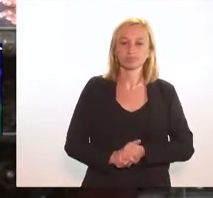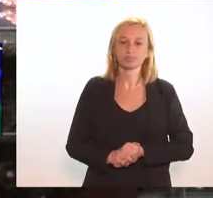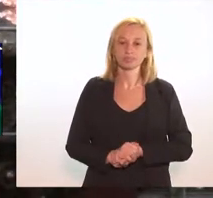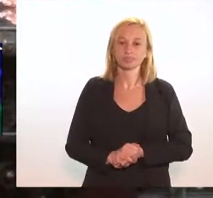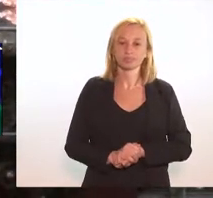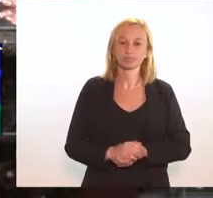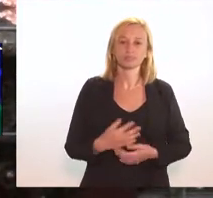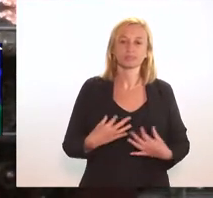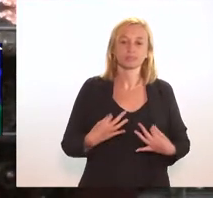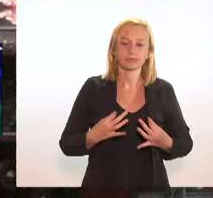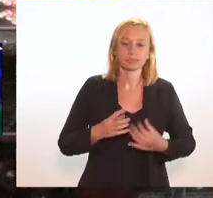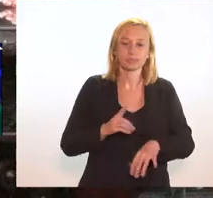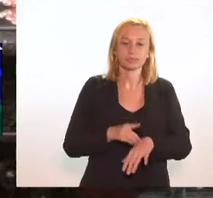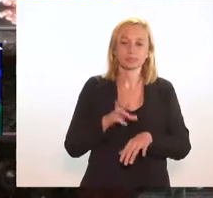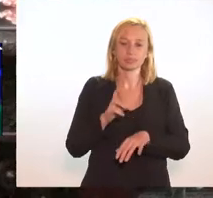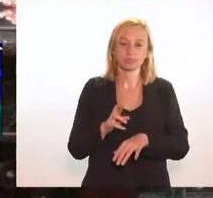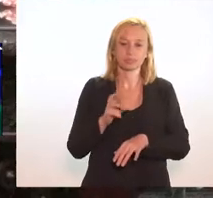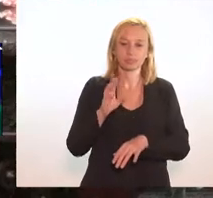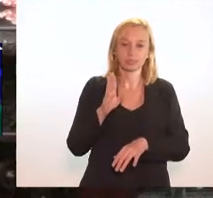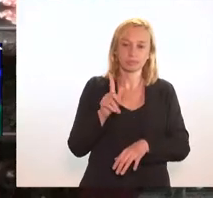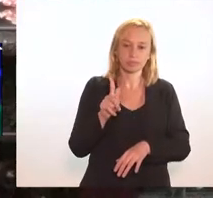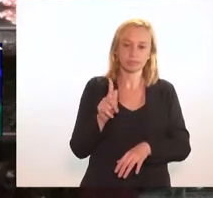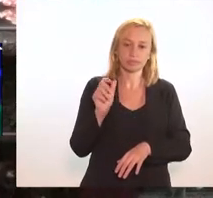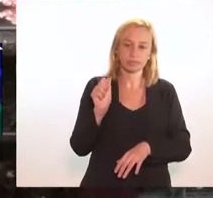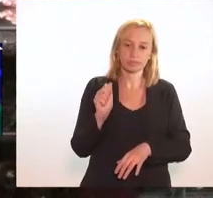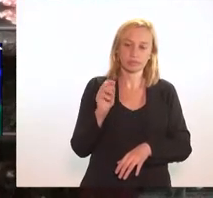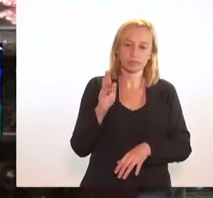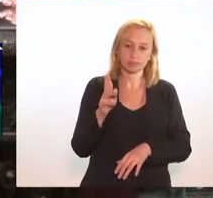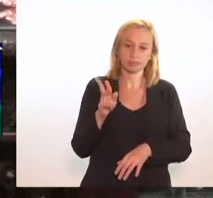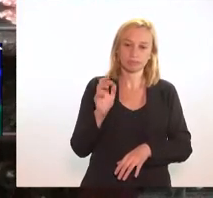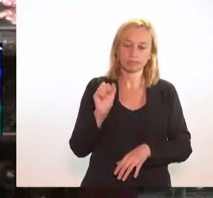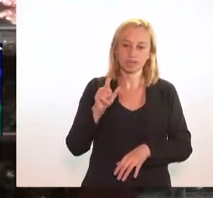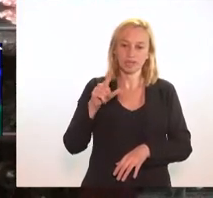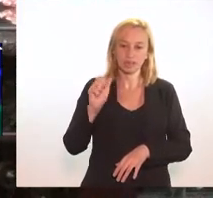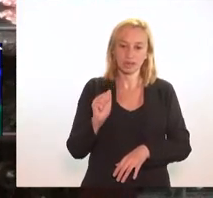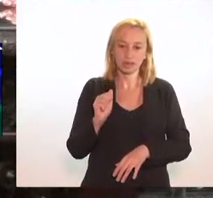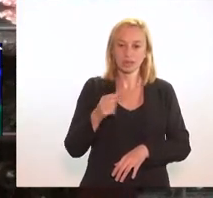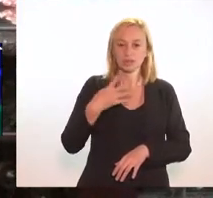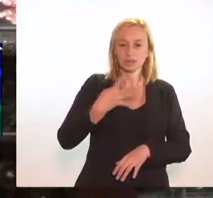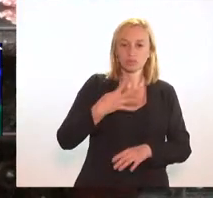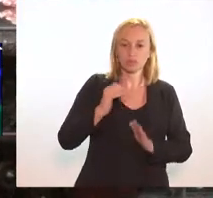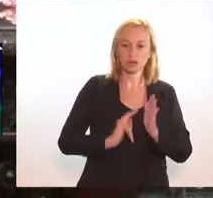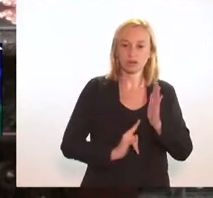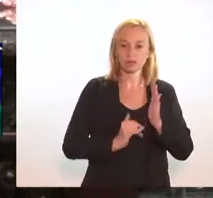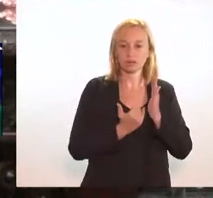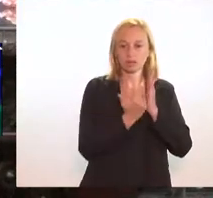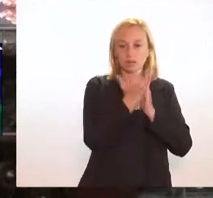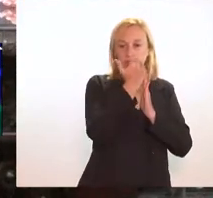disposição a doutora Gabriela, lá do quarto andar.